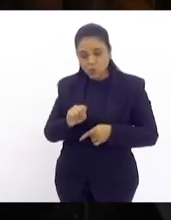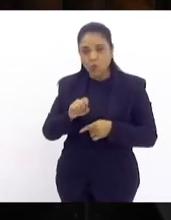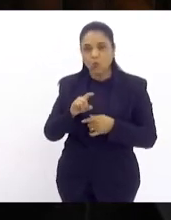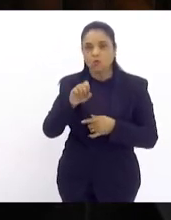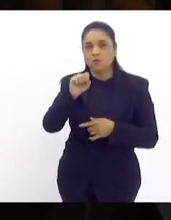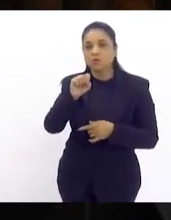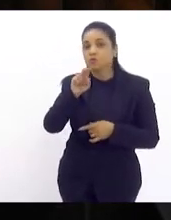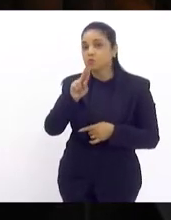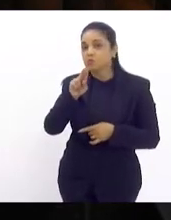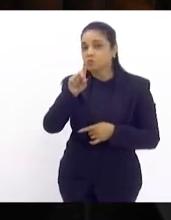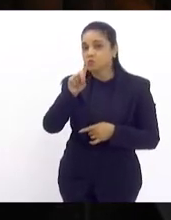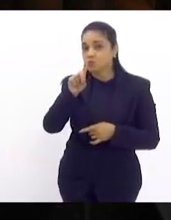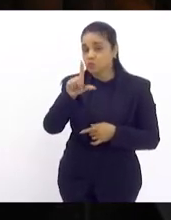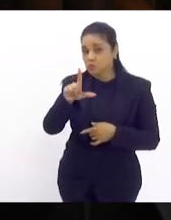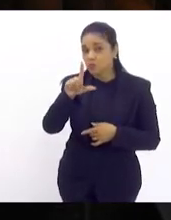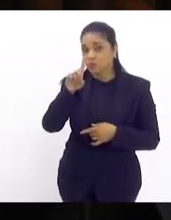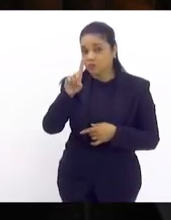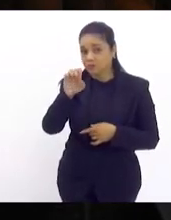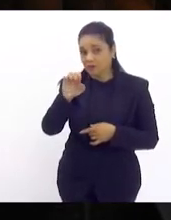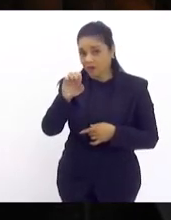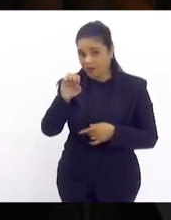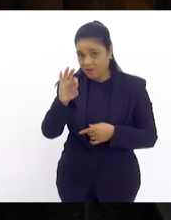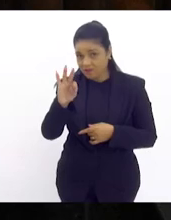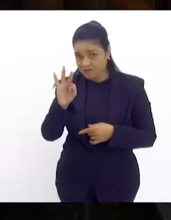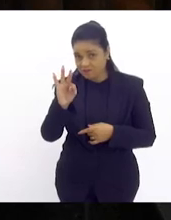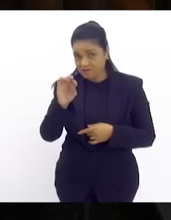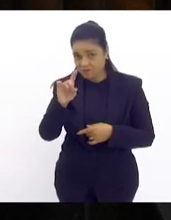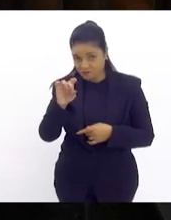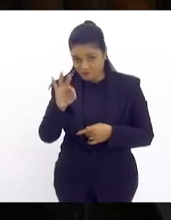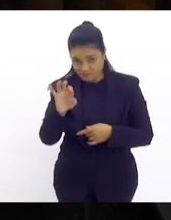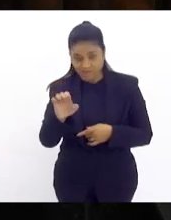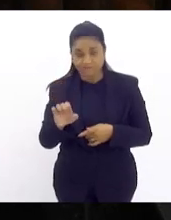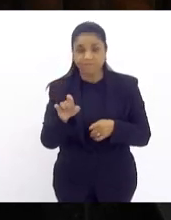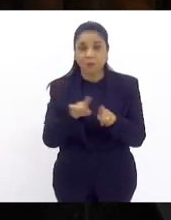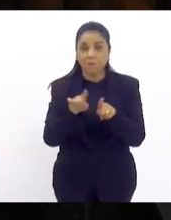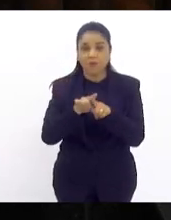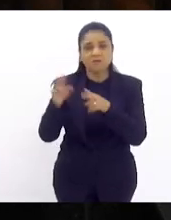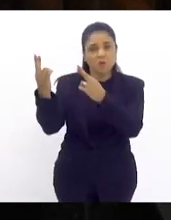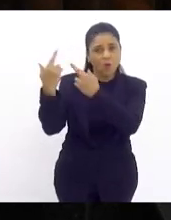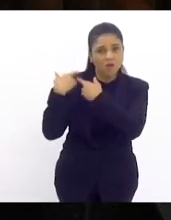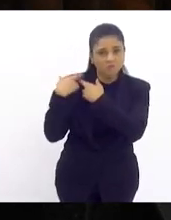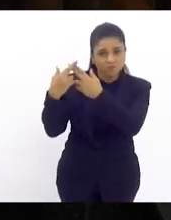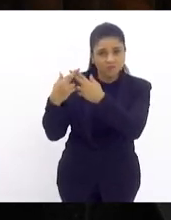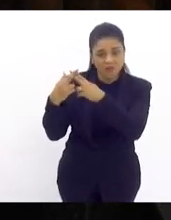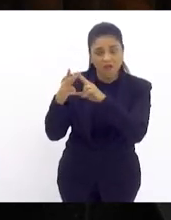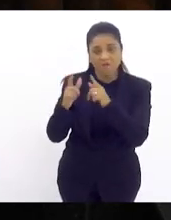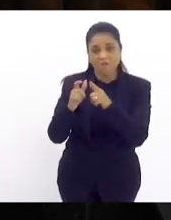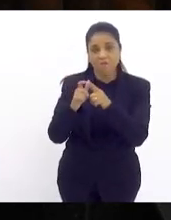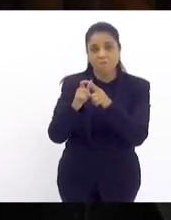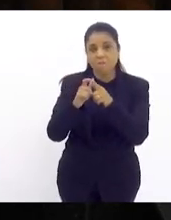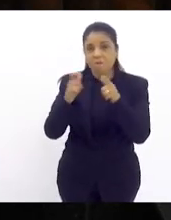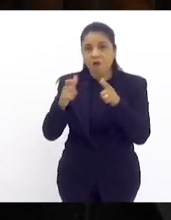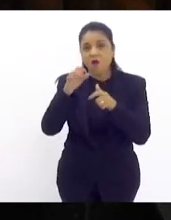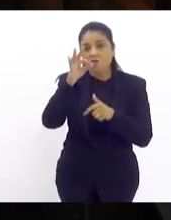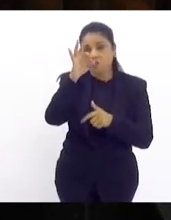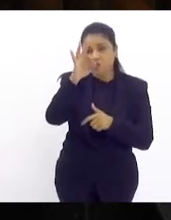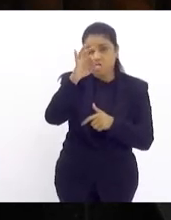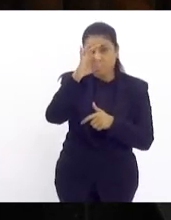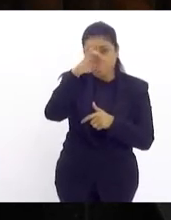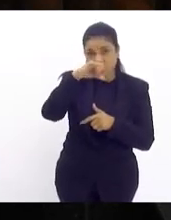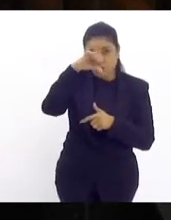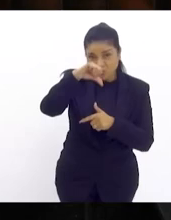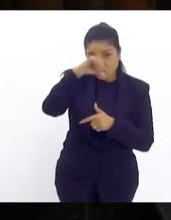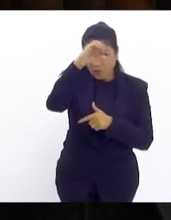os estados do sul Sudeste são responsáveis por 93% da dívida